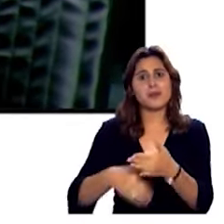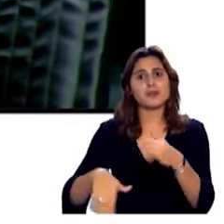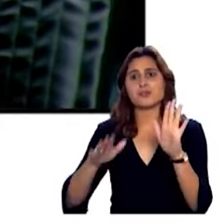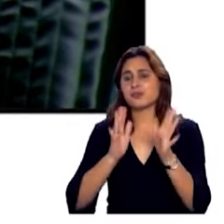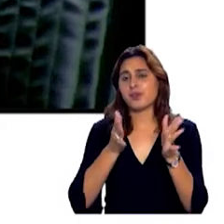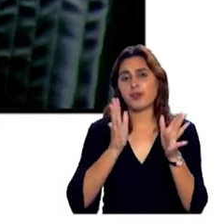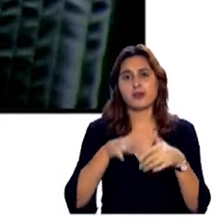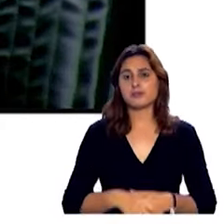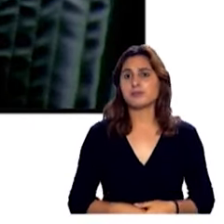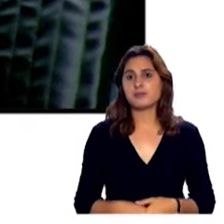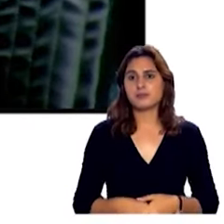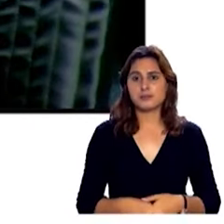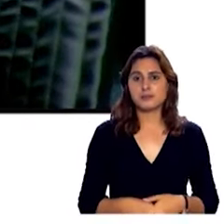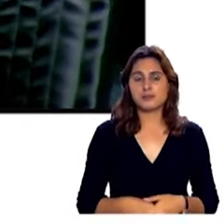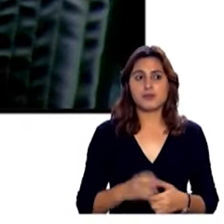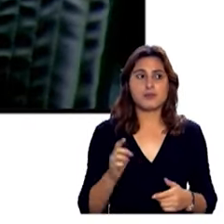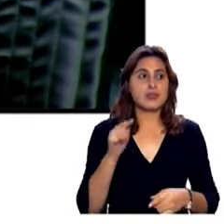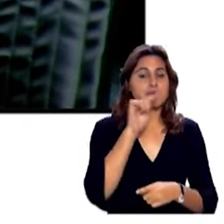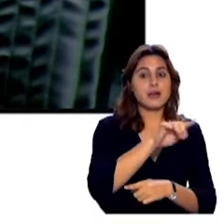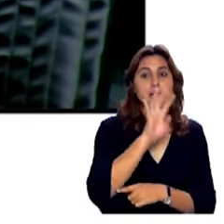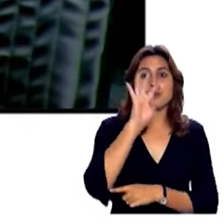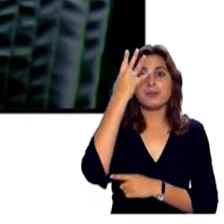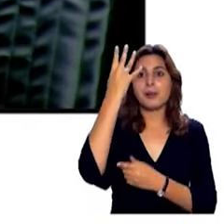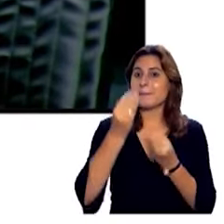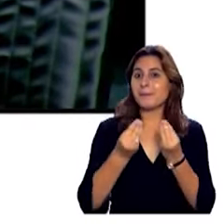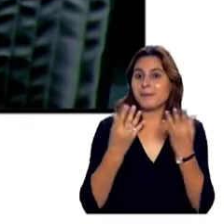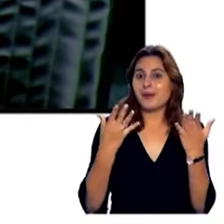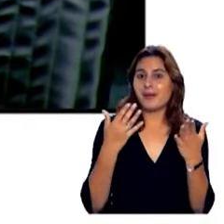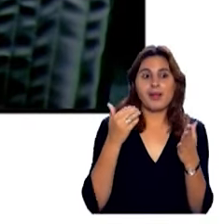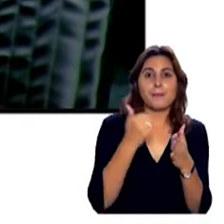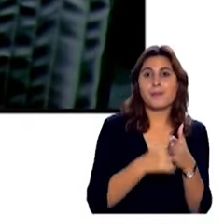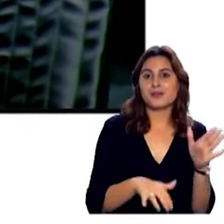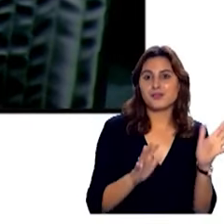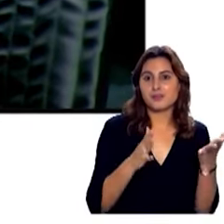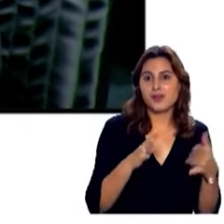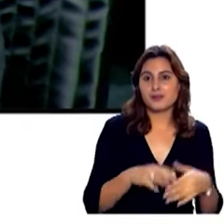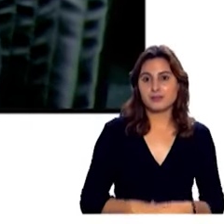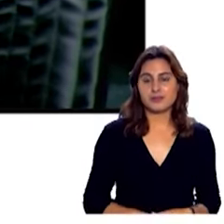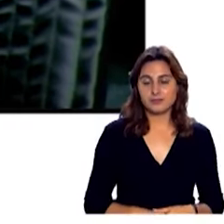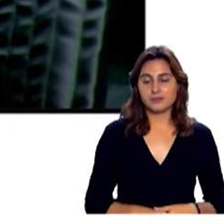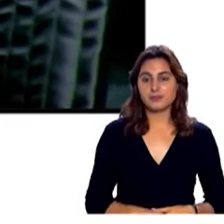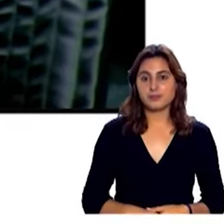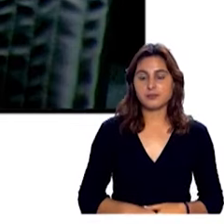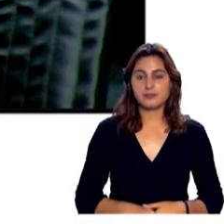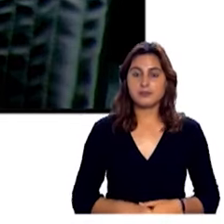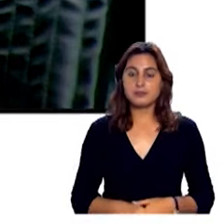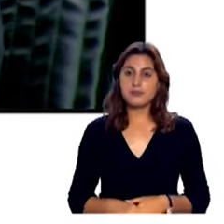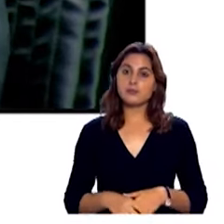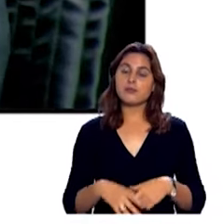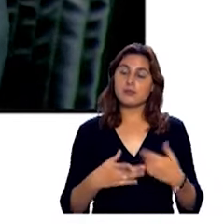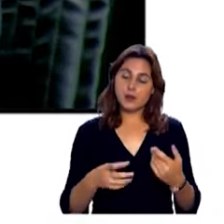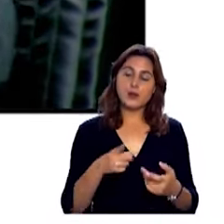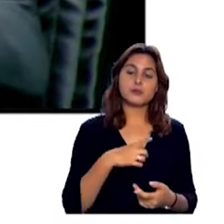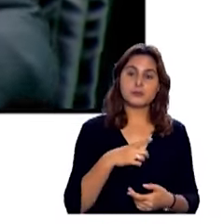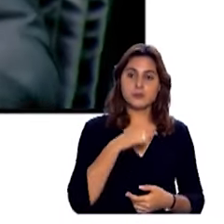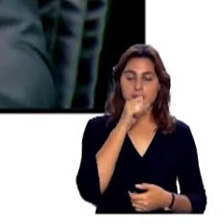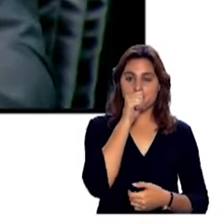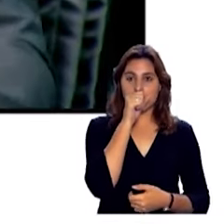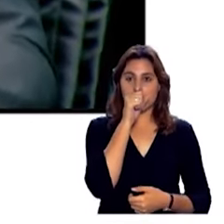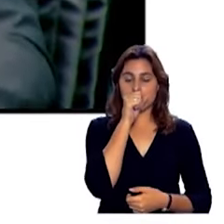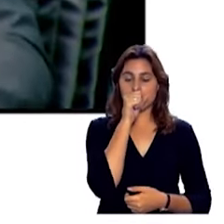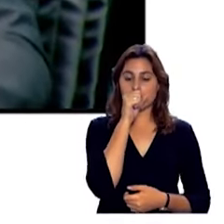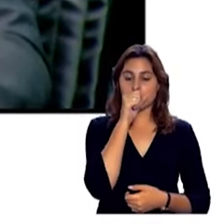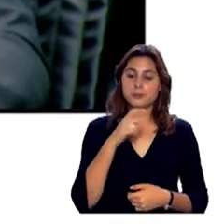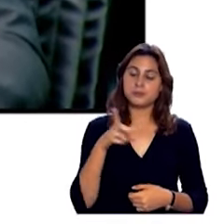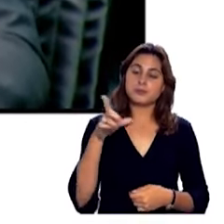utilidade em buscar uma solução da corte de cassação para esse tipo de problema então há realmente ali uma um ambiente